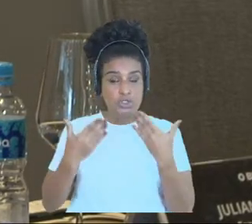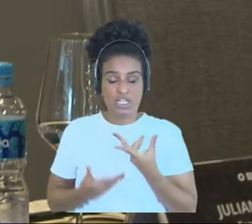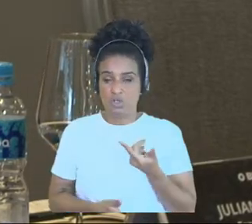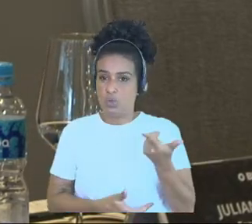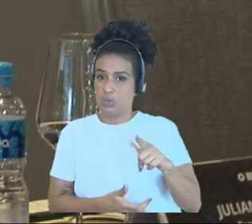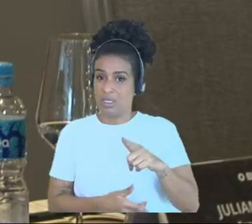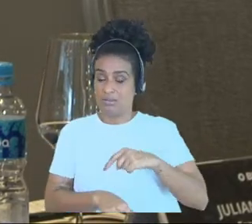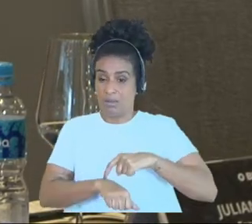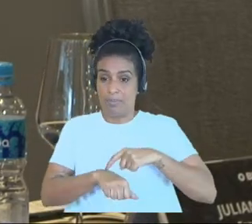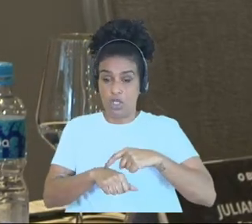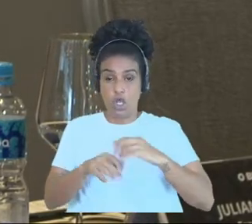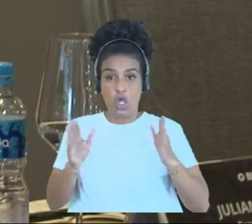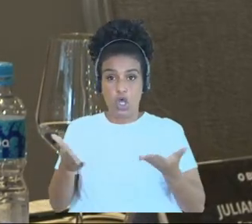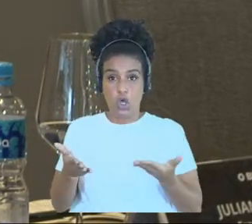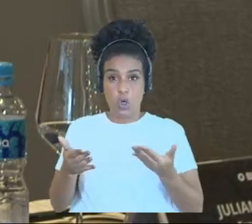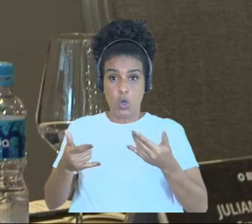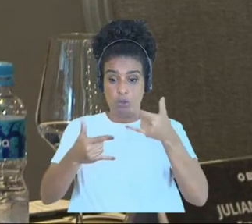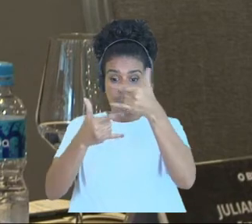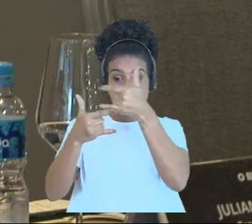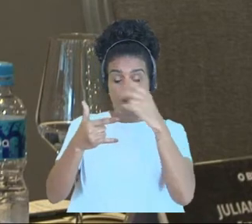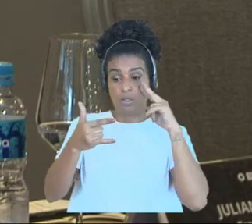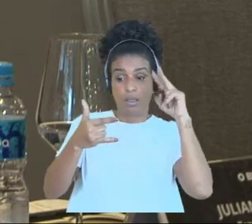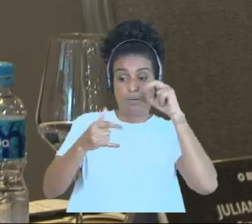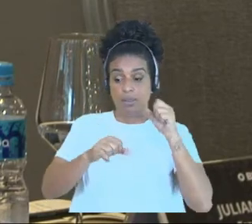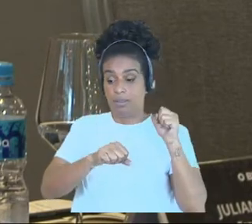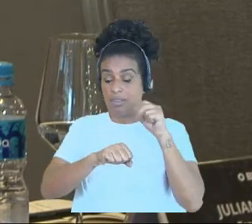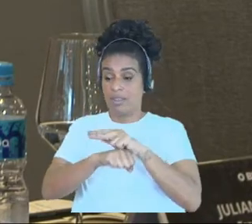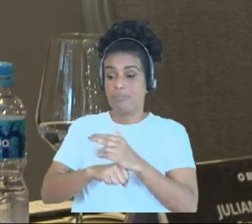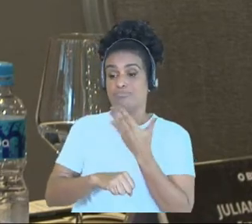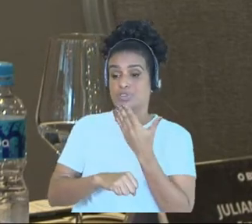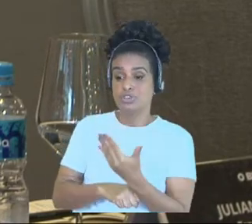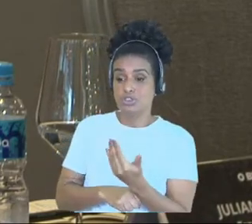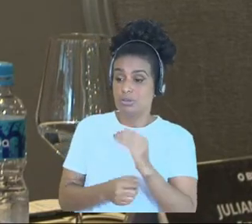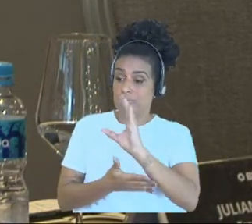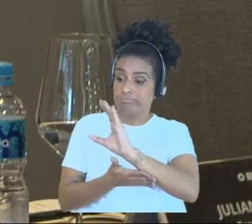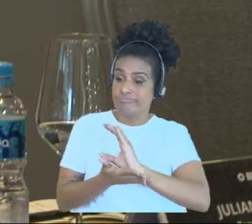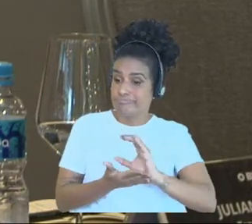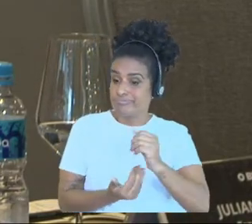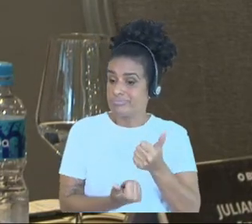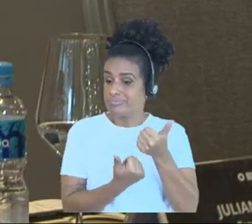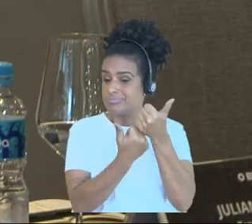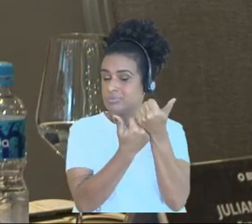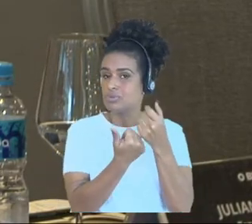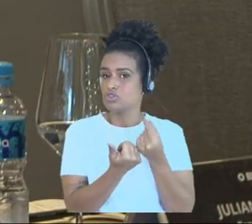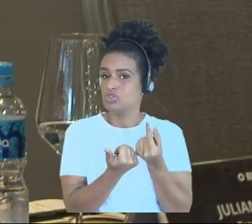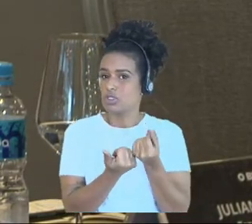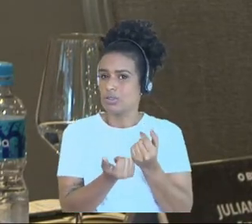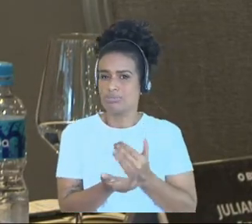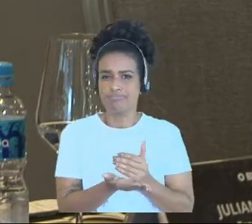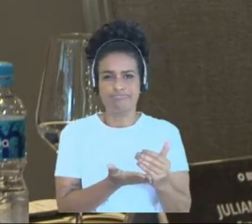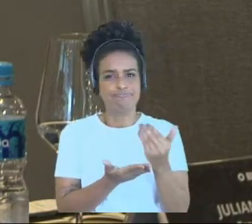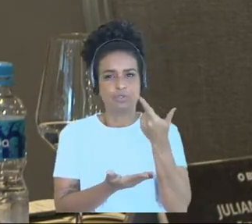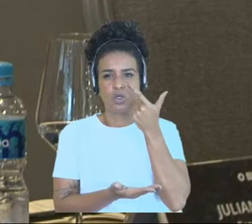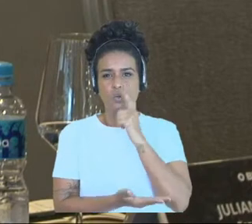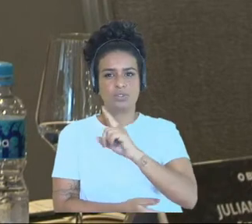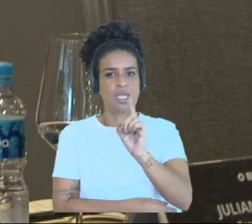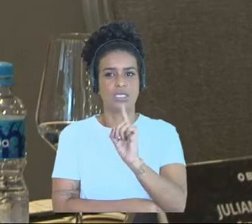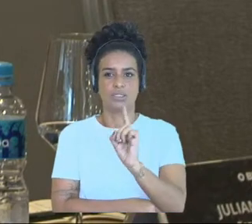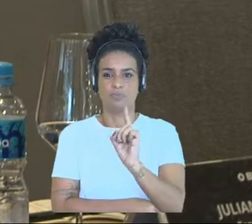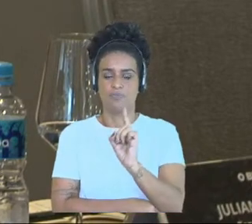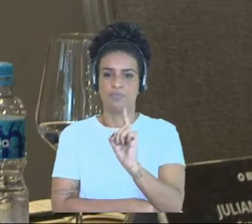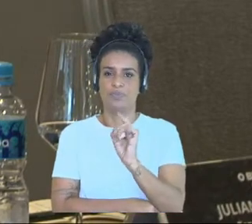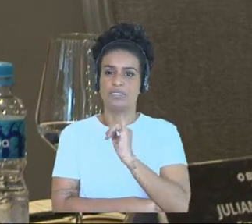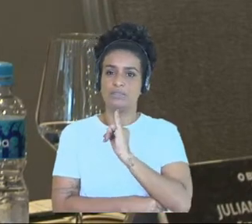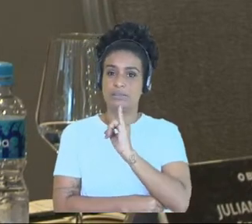se vocês quiserem entrar no portal da transparência e saber quem foi que solicitou, patrocinou uma determinada distribuição de recursos, vocês não conseguem, se for